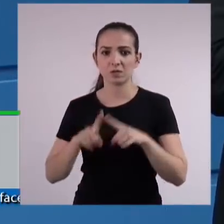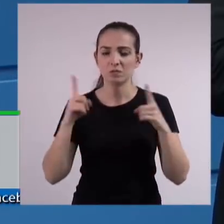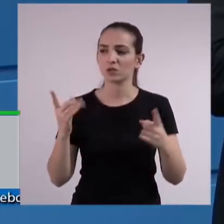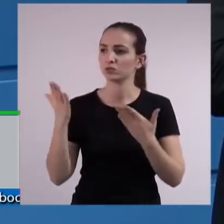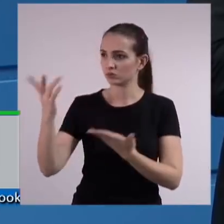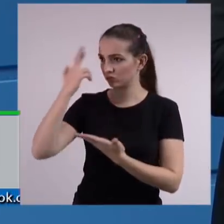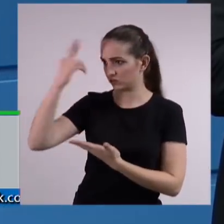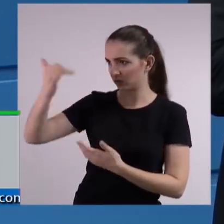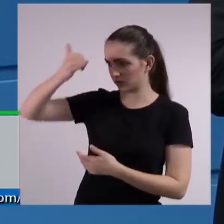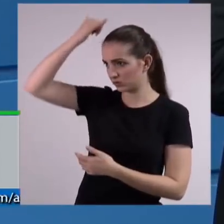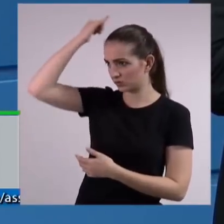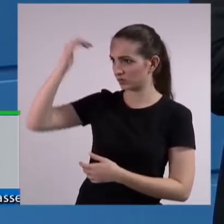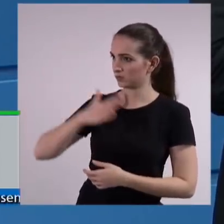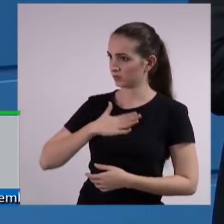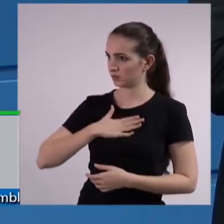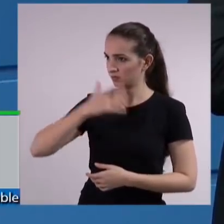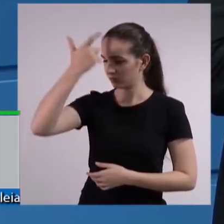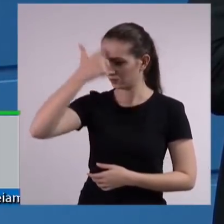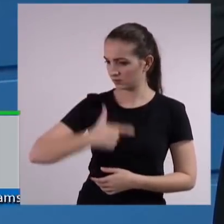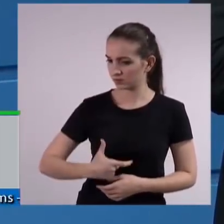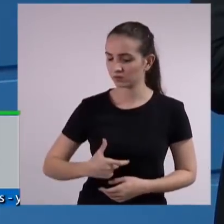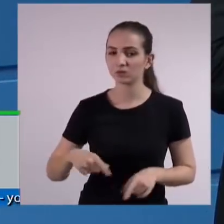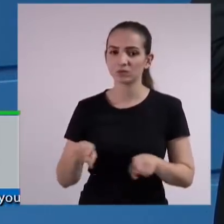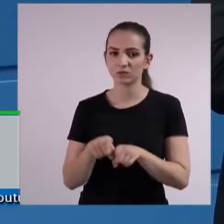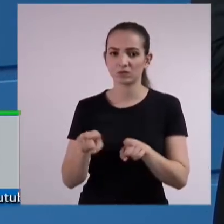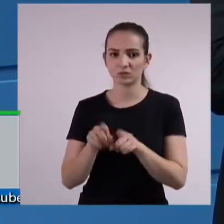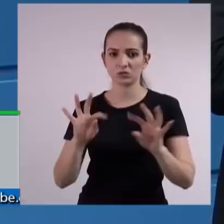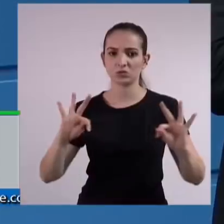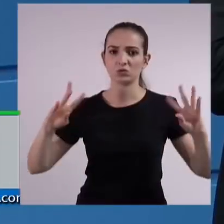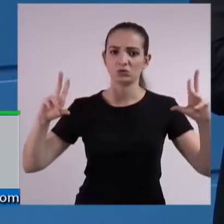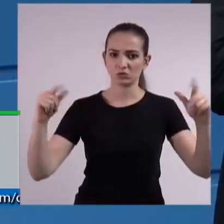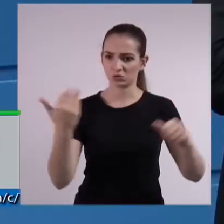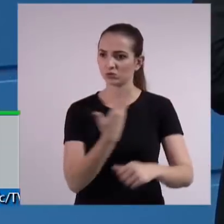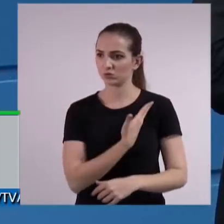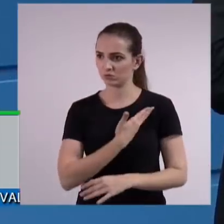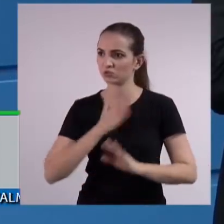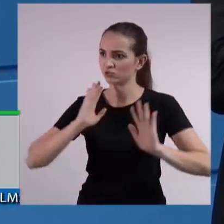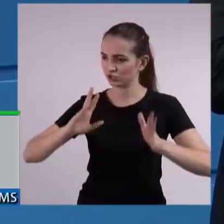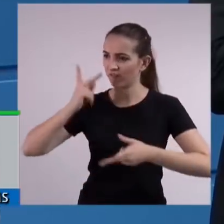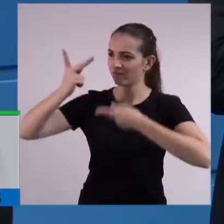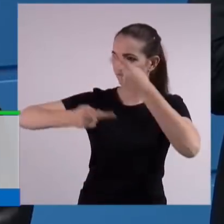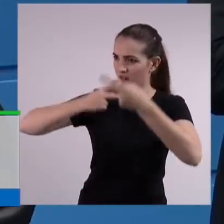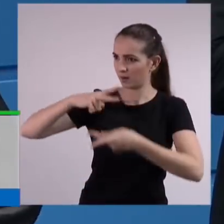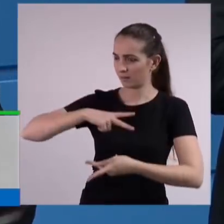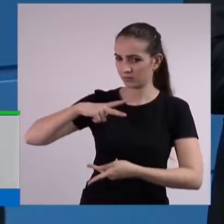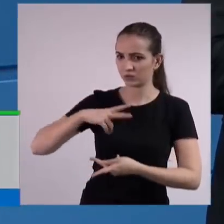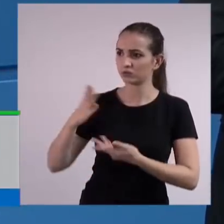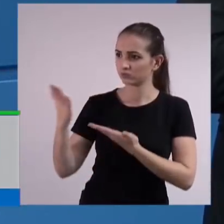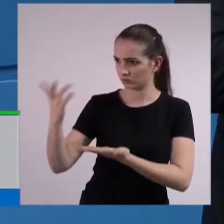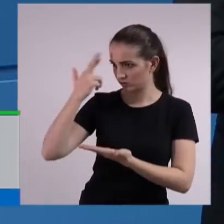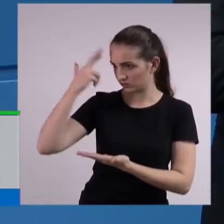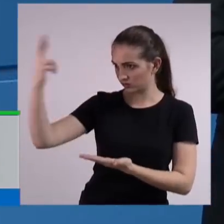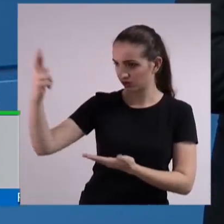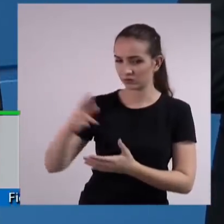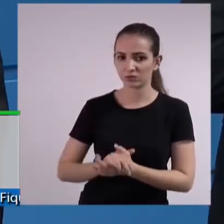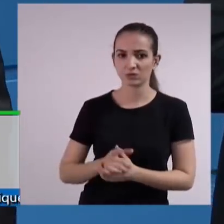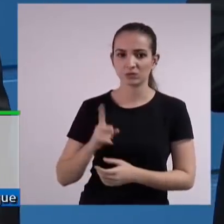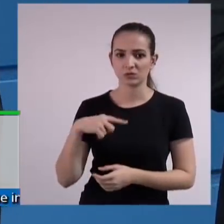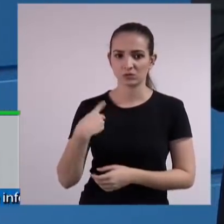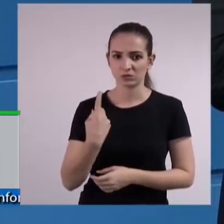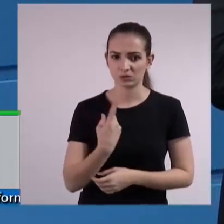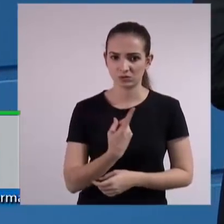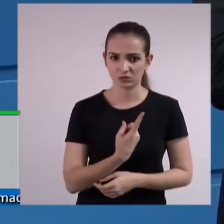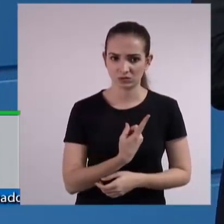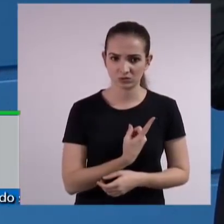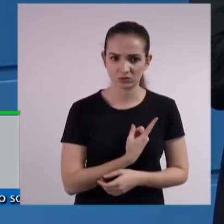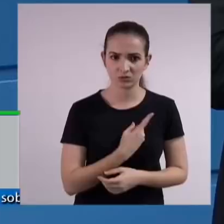tenha dúvida que, da minha parte e por parte de todos os colegas que já falaram pessoalmente a Vossa Excelência, nós vamos